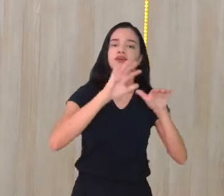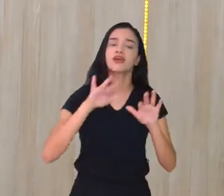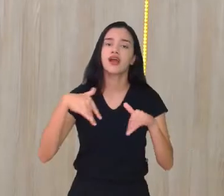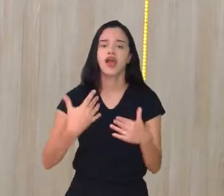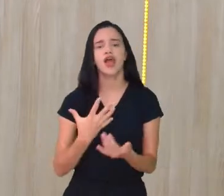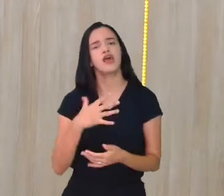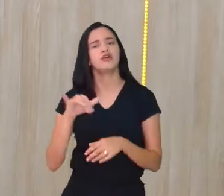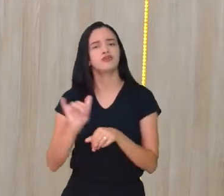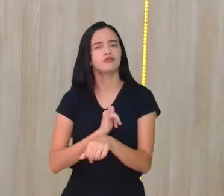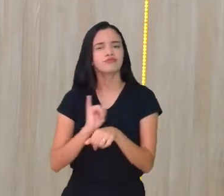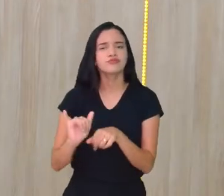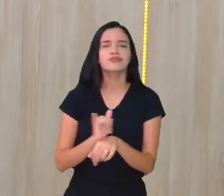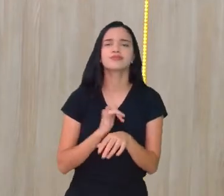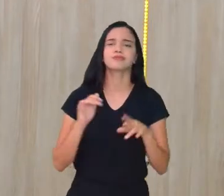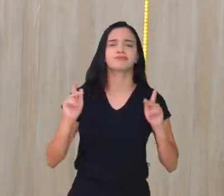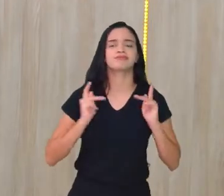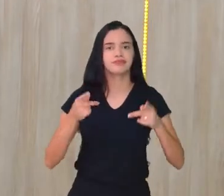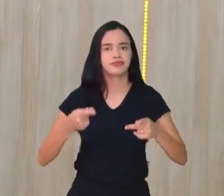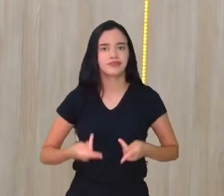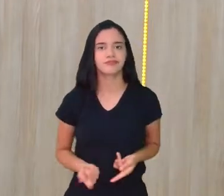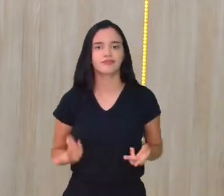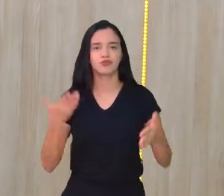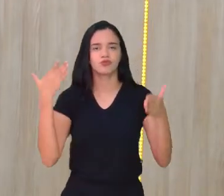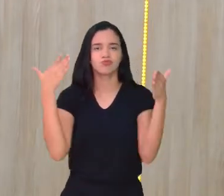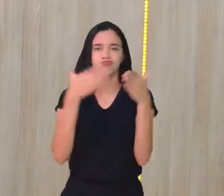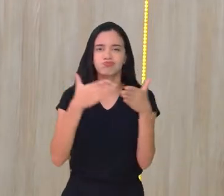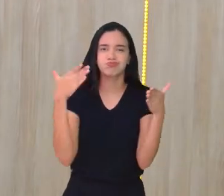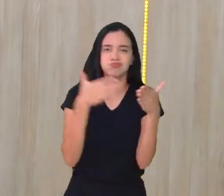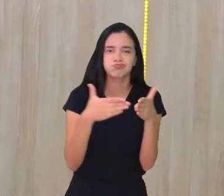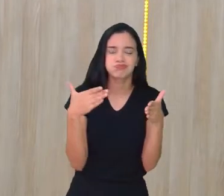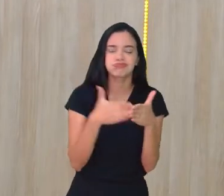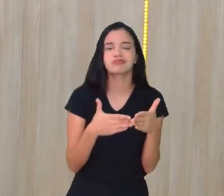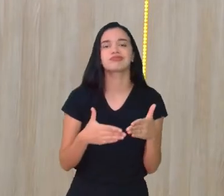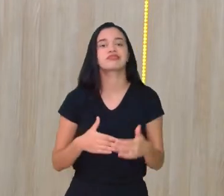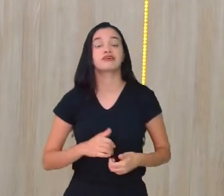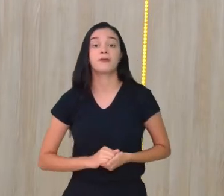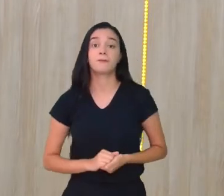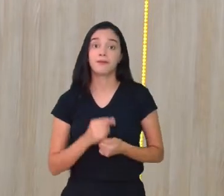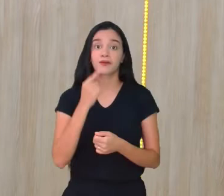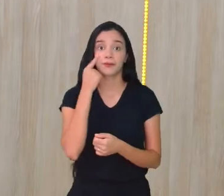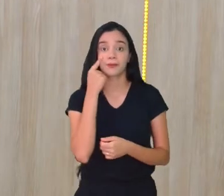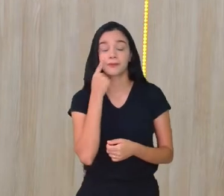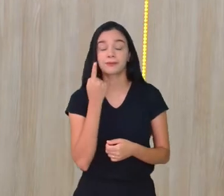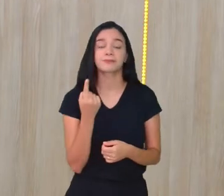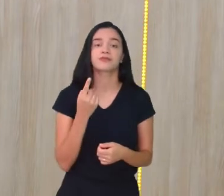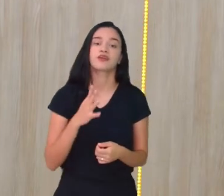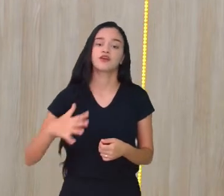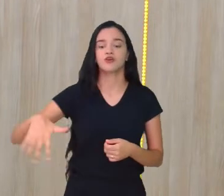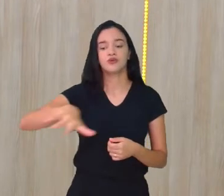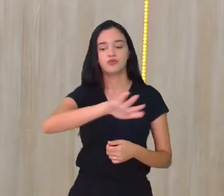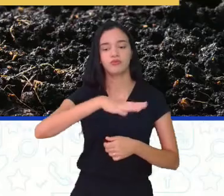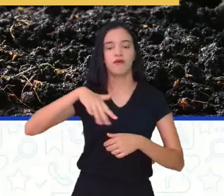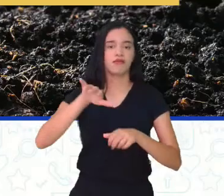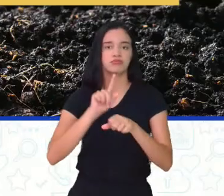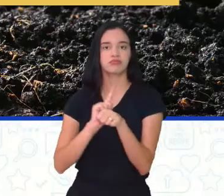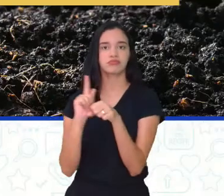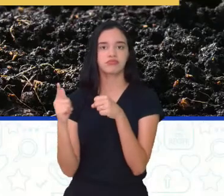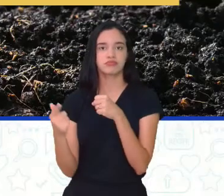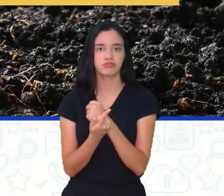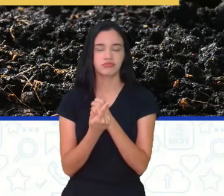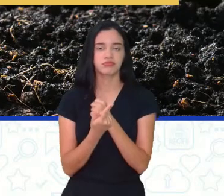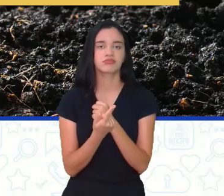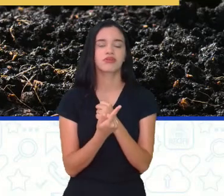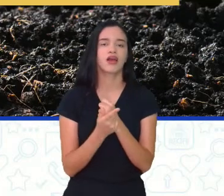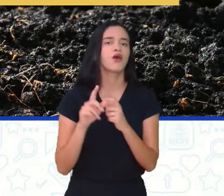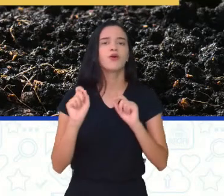ser humano estar aí impactando as paisagens. Então, aqui, ó, o espaço geográfico